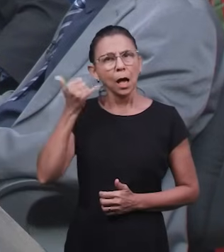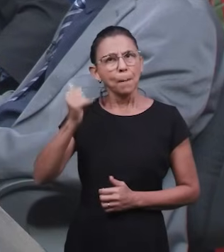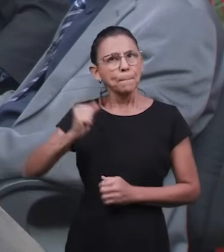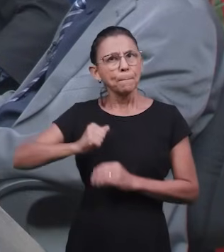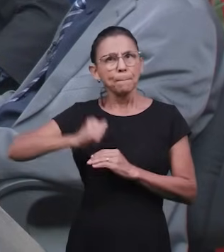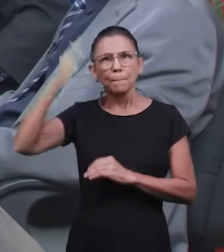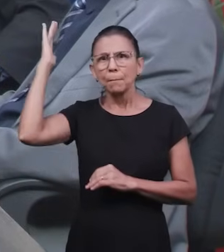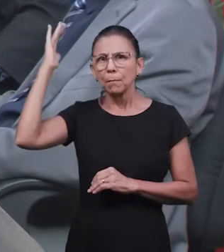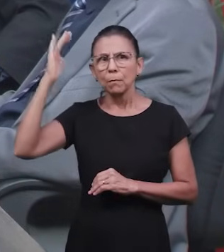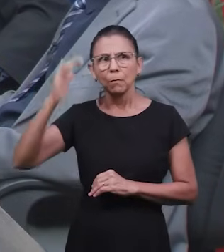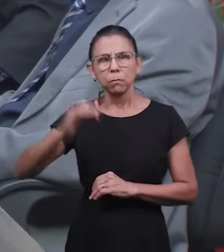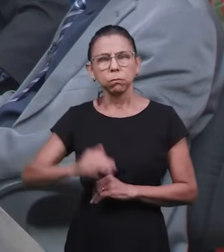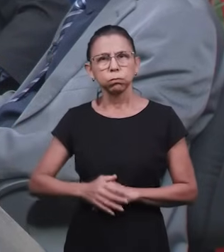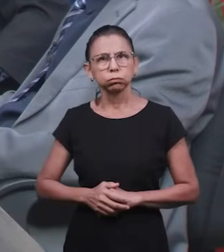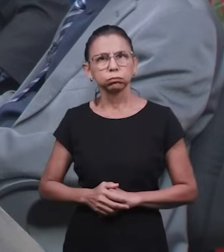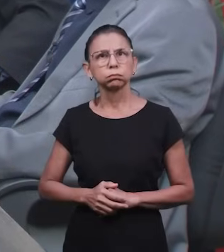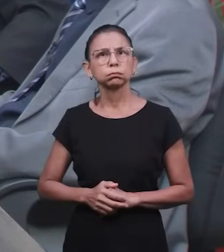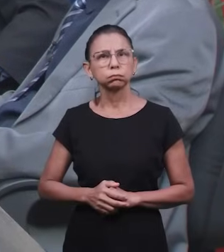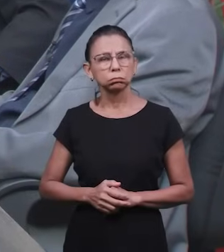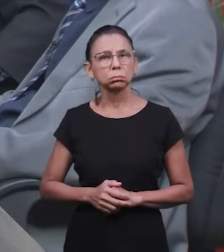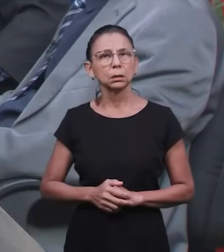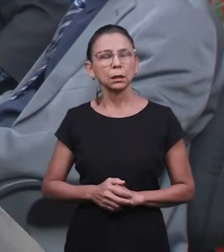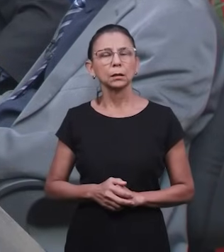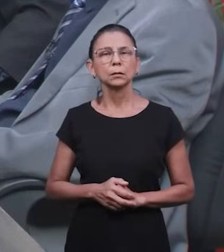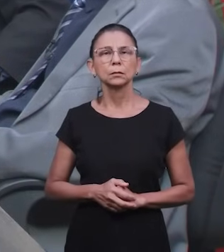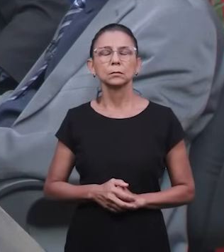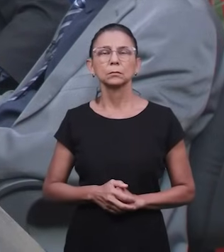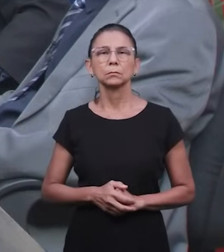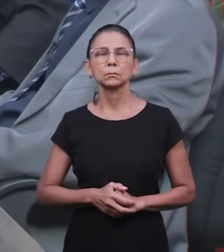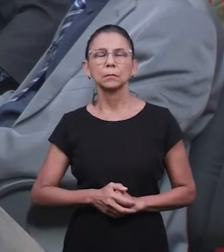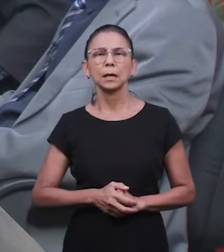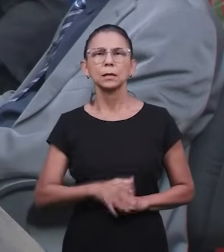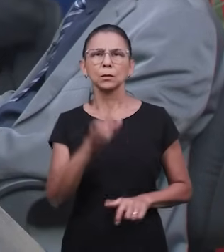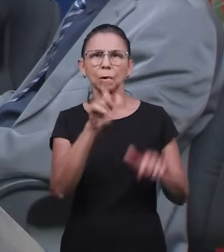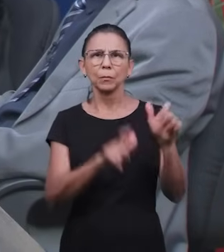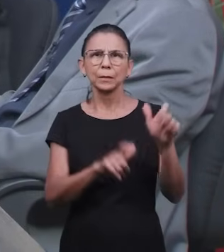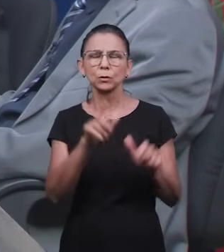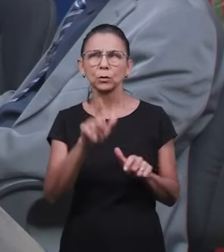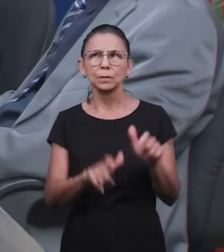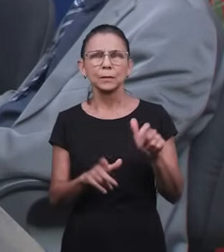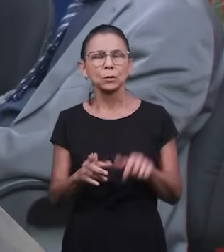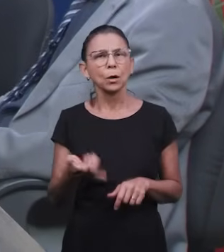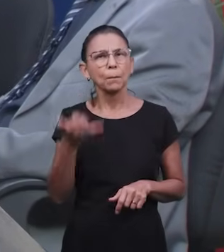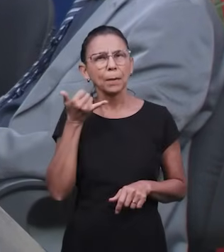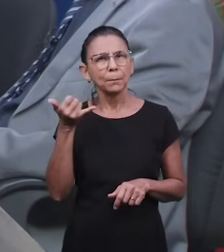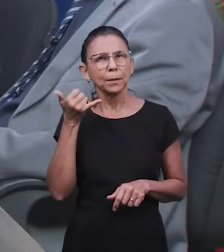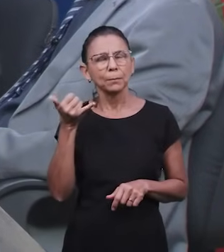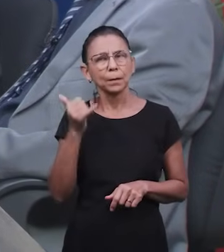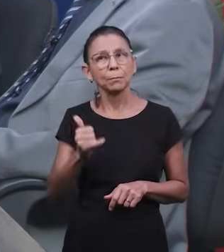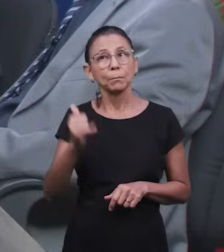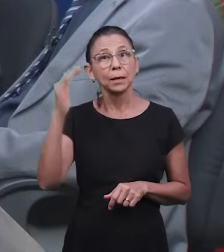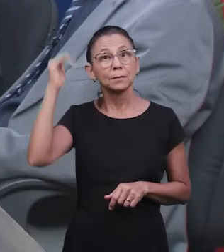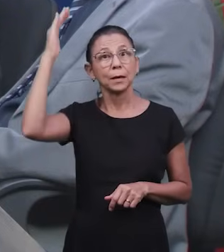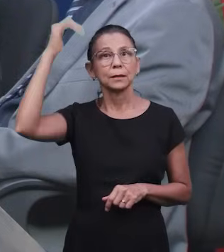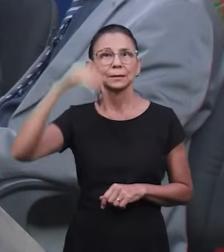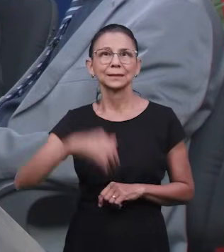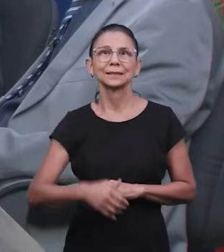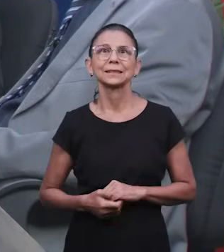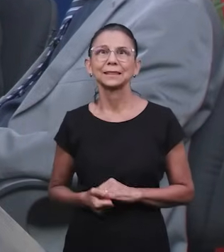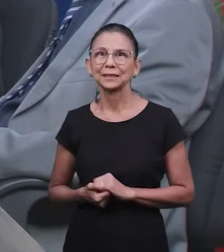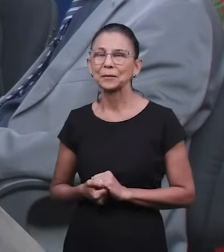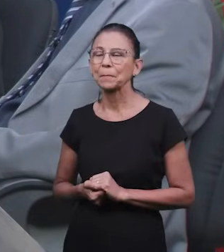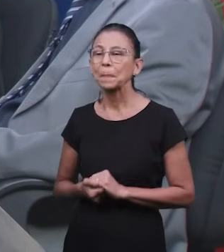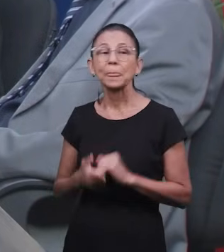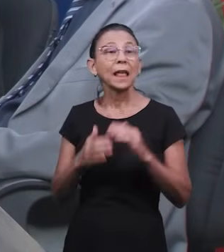divulgação. E nós sempre que atendemos a pessoa, nós fazemos... E permite aqui, pois pastor Alessandro, é porque